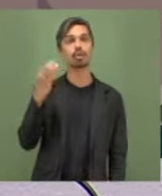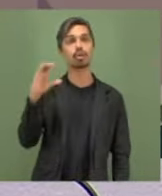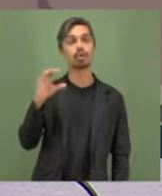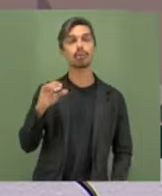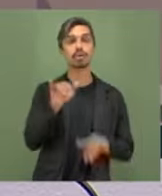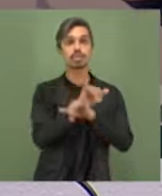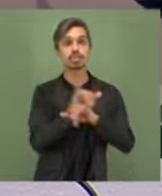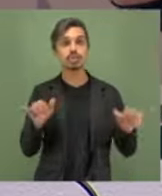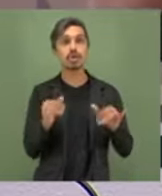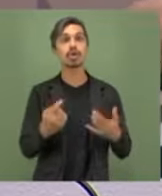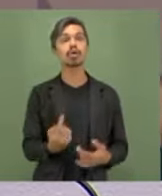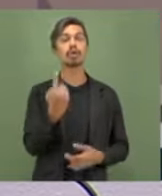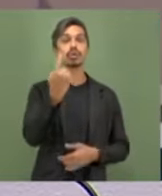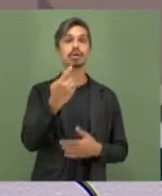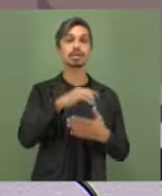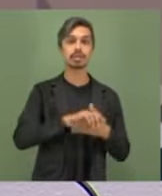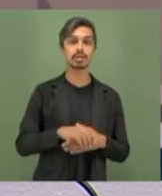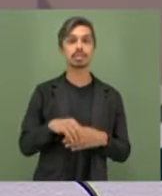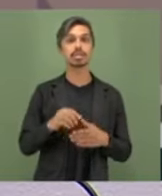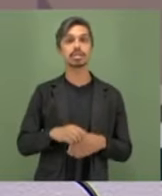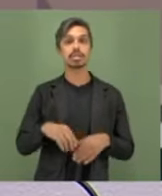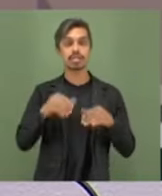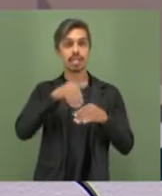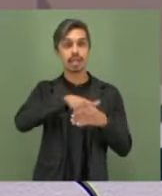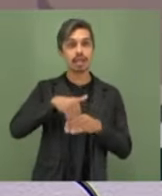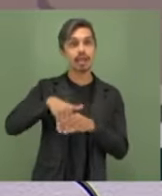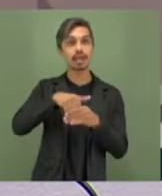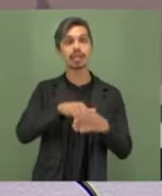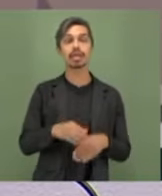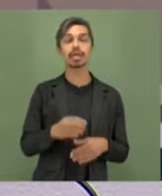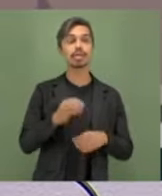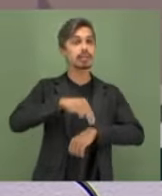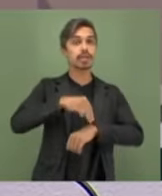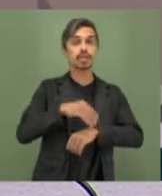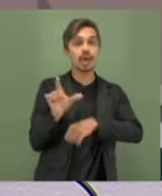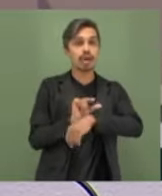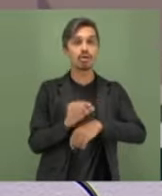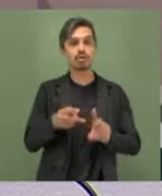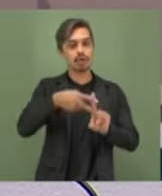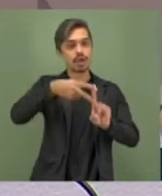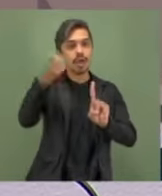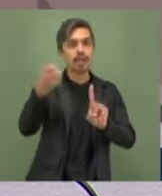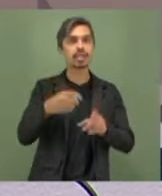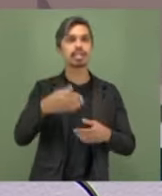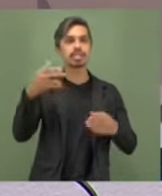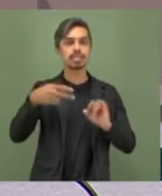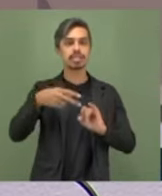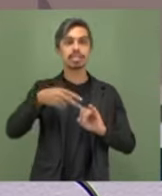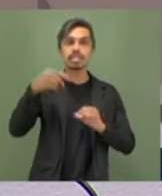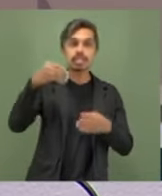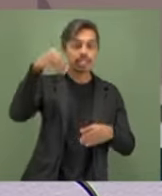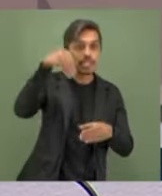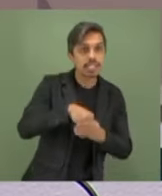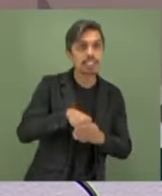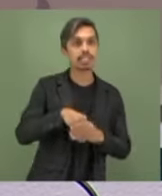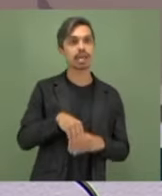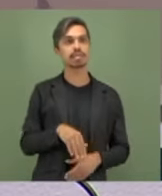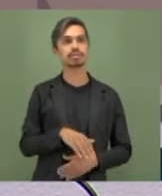numa convenção de hackers em Las Vegas, onde em poucos minutos os hackers entraram nas urnas no mesmo modelo